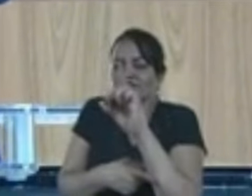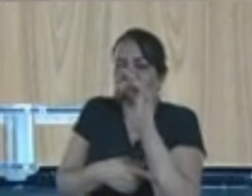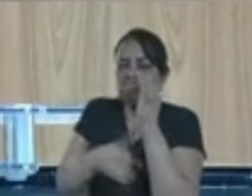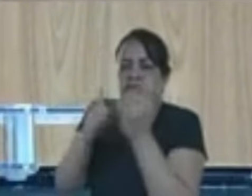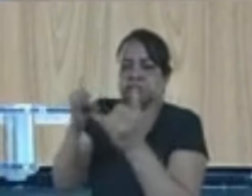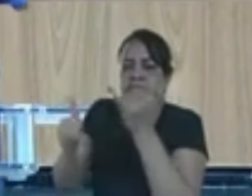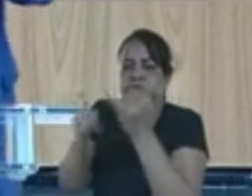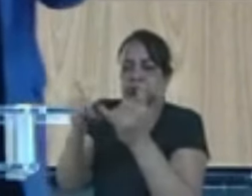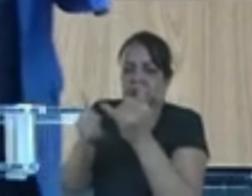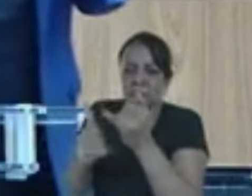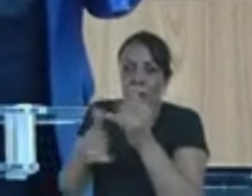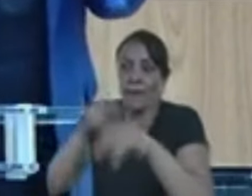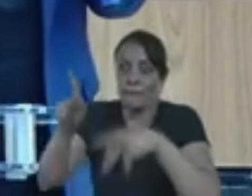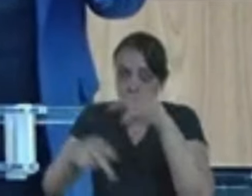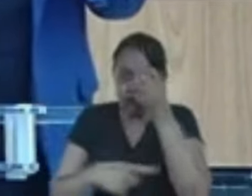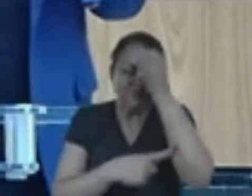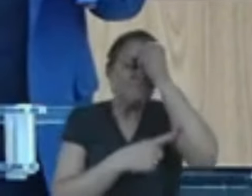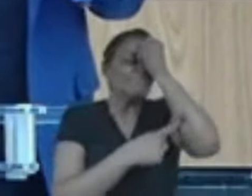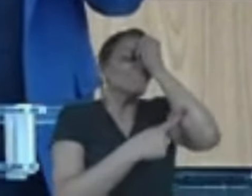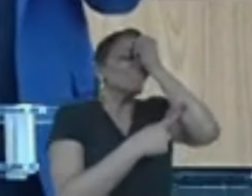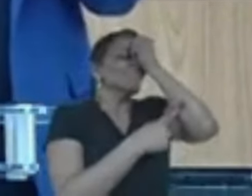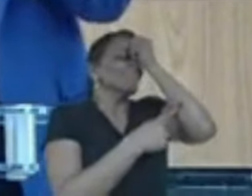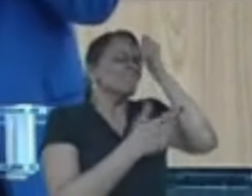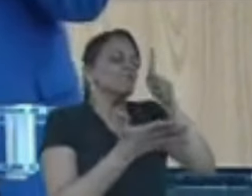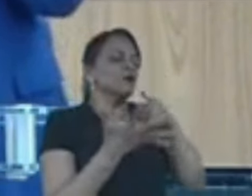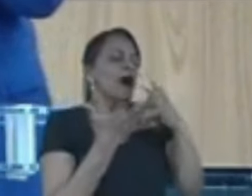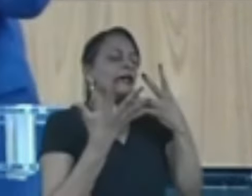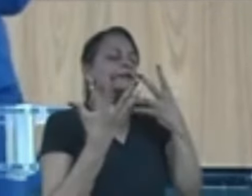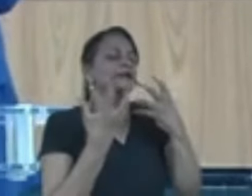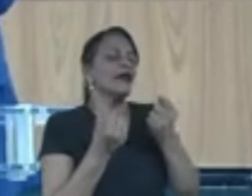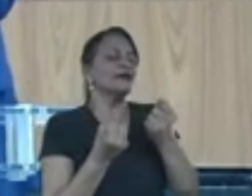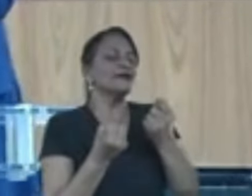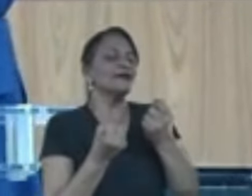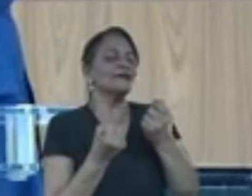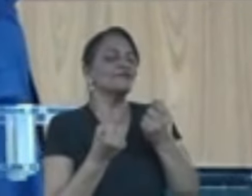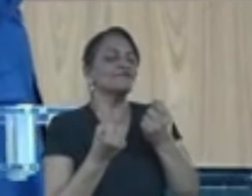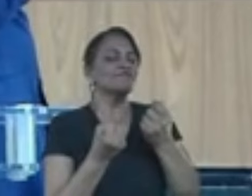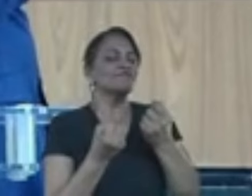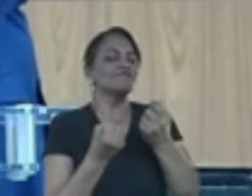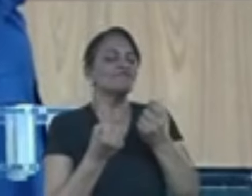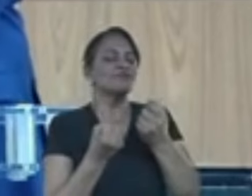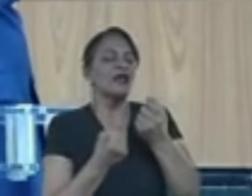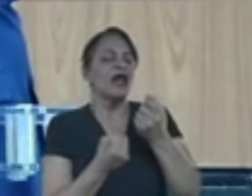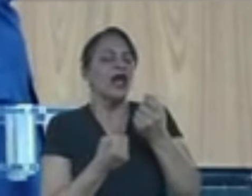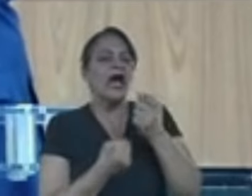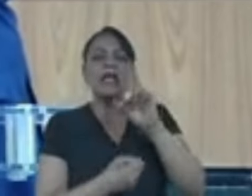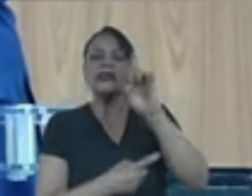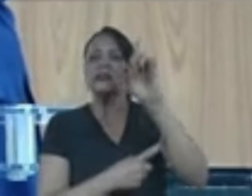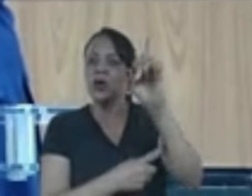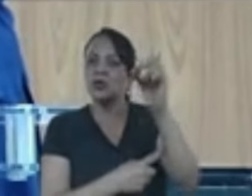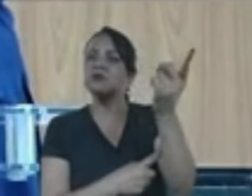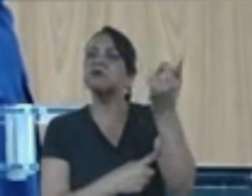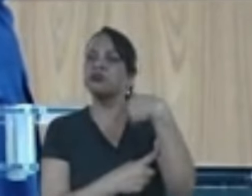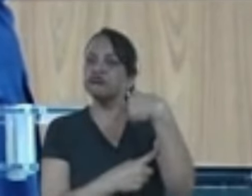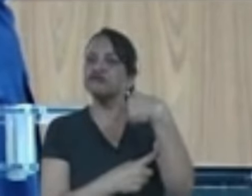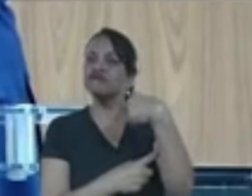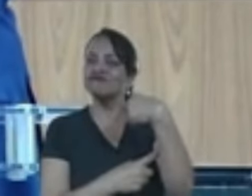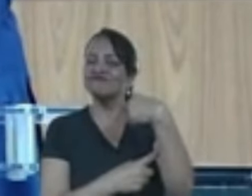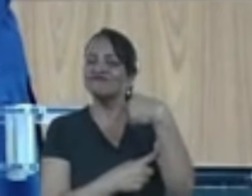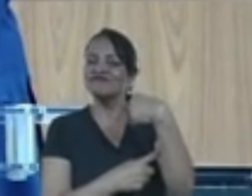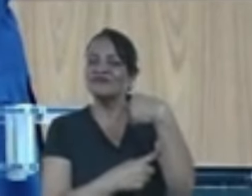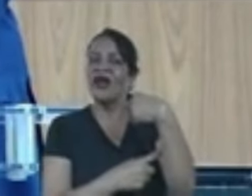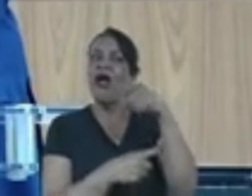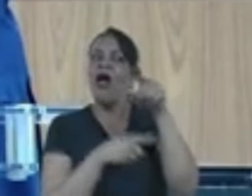humilharam e disseram simplesmente que ouviam a voz de comando do Deus Todo-Poderoso.